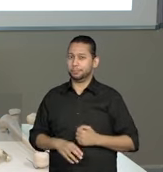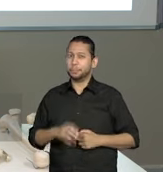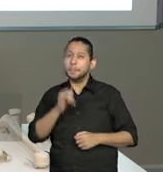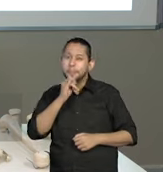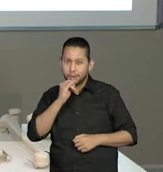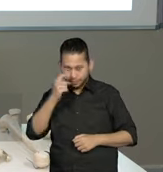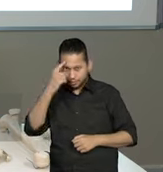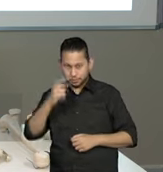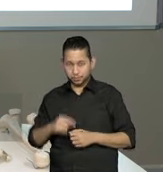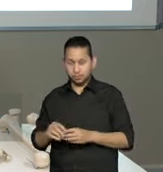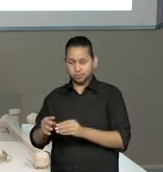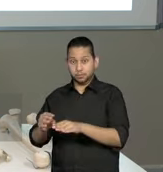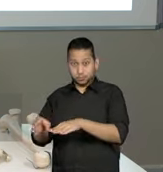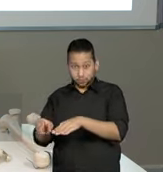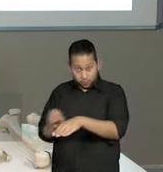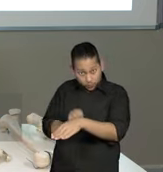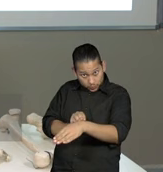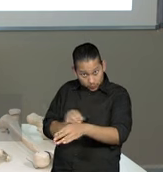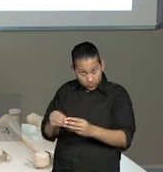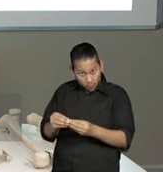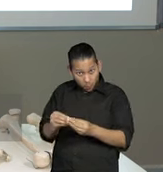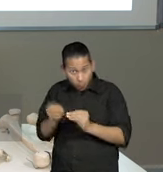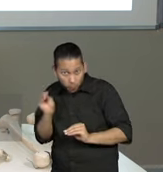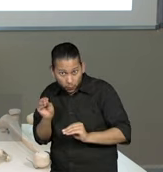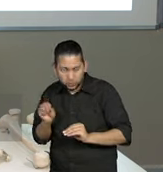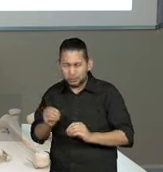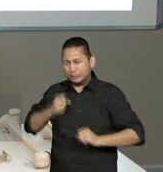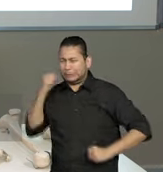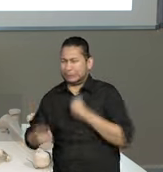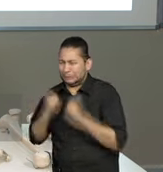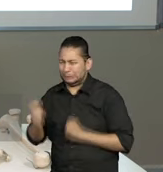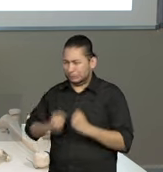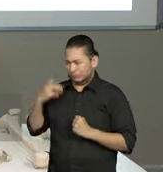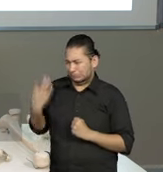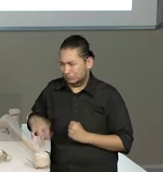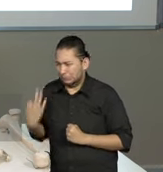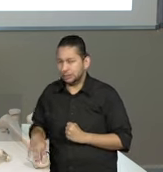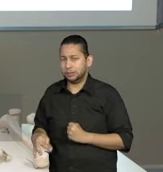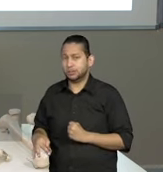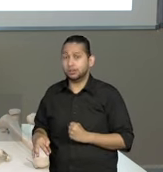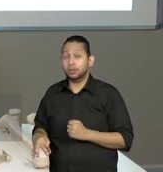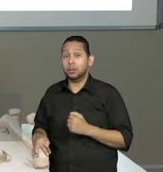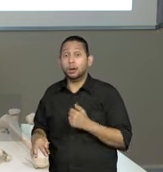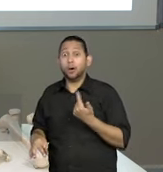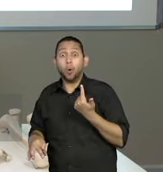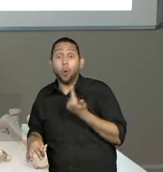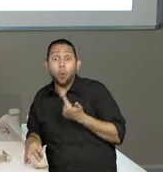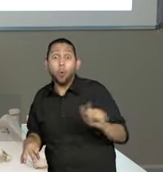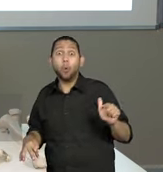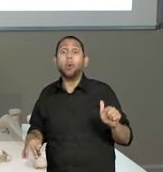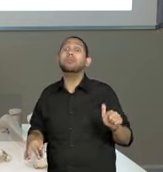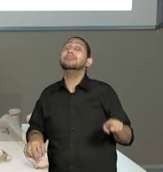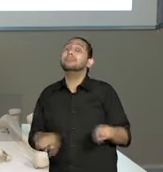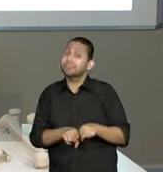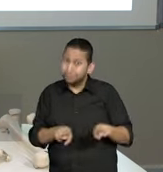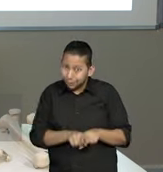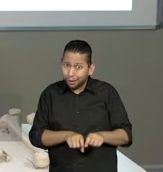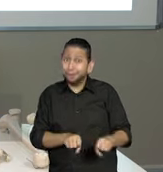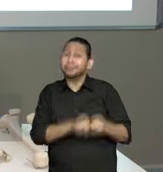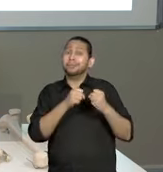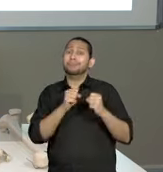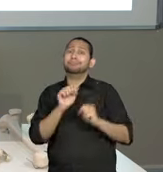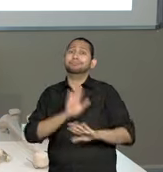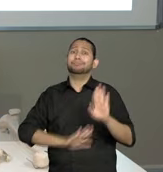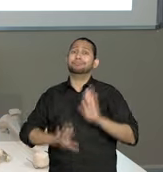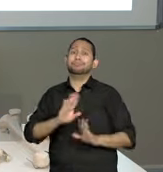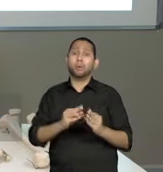quebrou um ligamento que estava prendendo ali o seu calcâneo, por exemplo. Quebrou